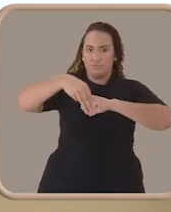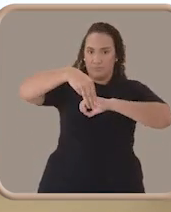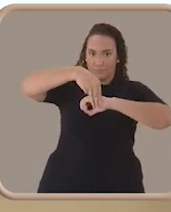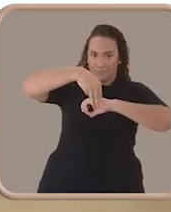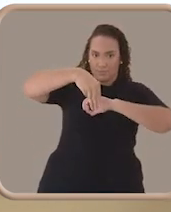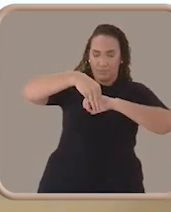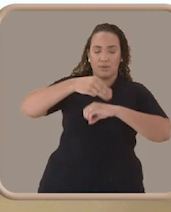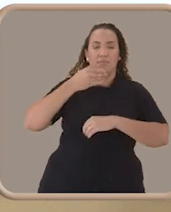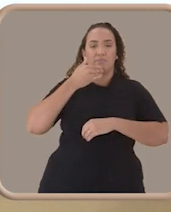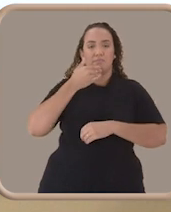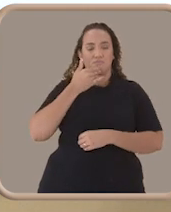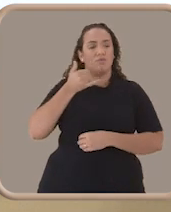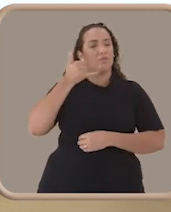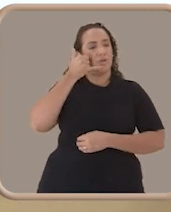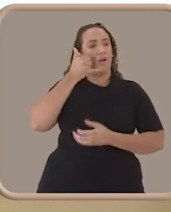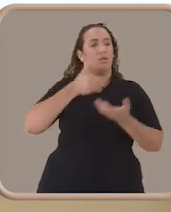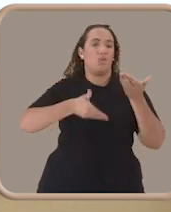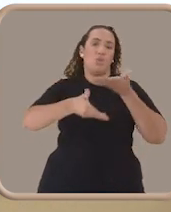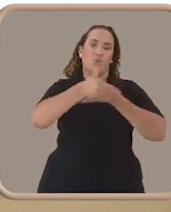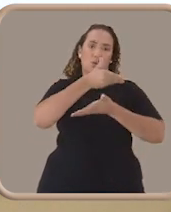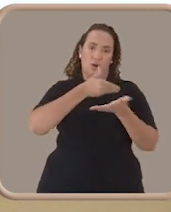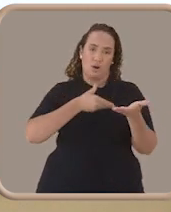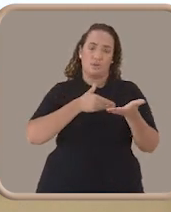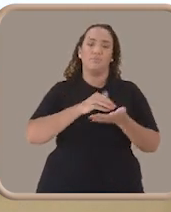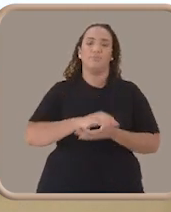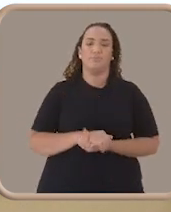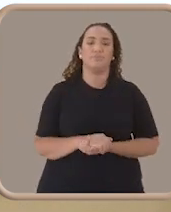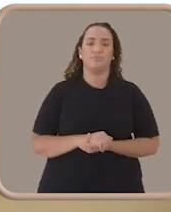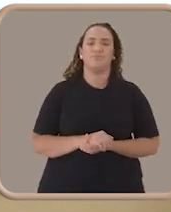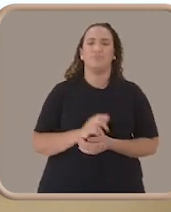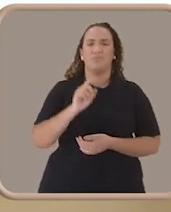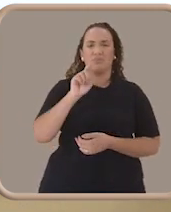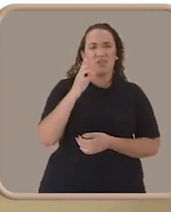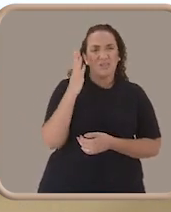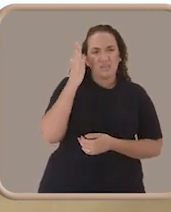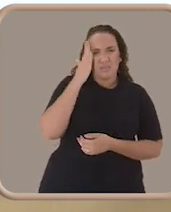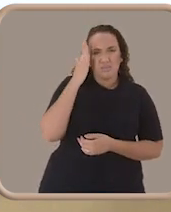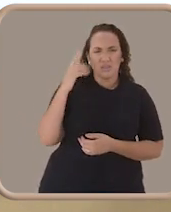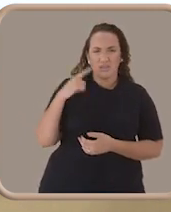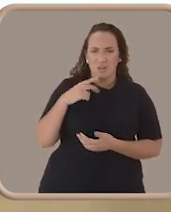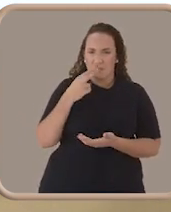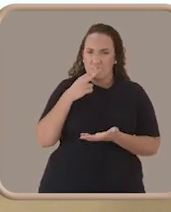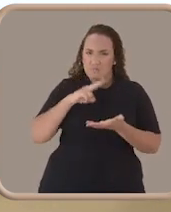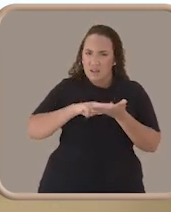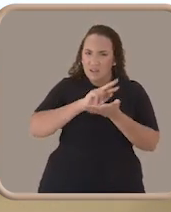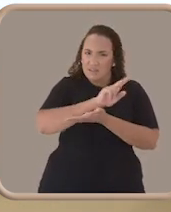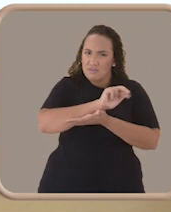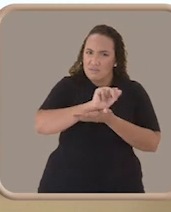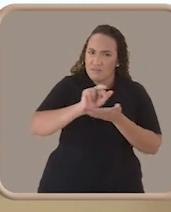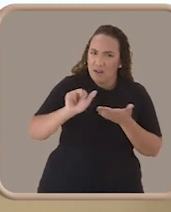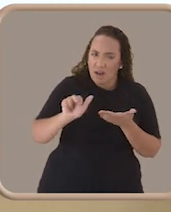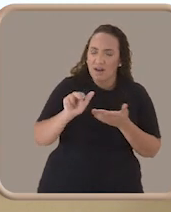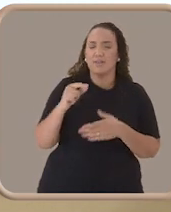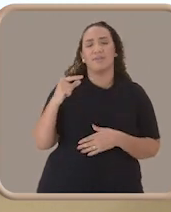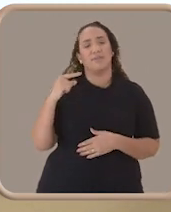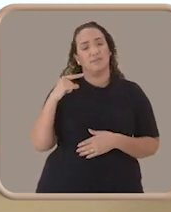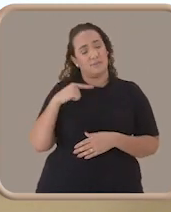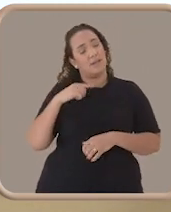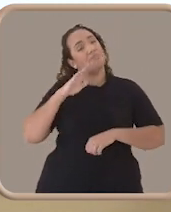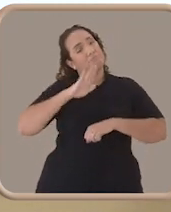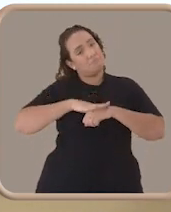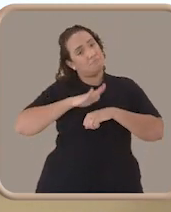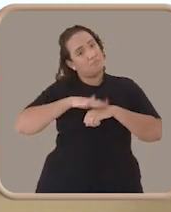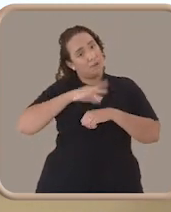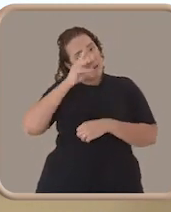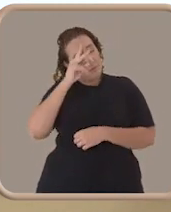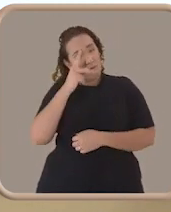pedindo a troca do aparelho. Você sabia que existem vários tipos de cartas? Temos as cartas pessoais,